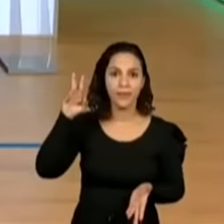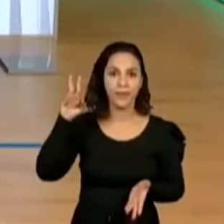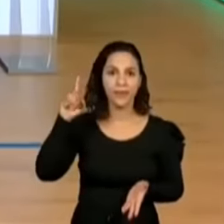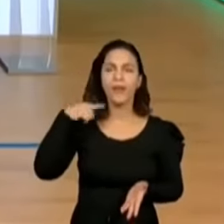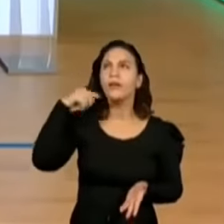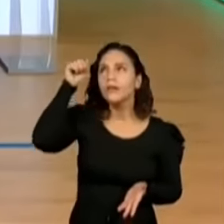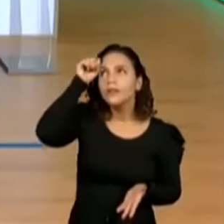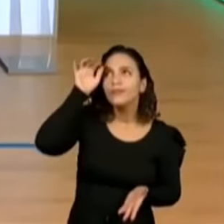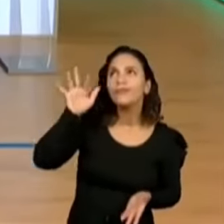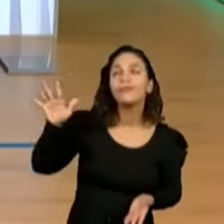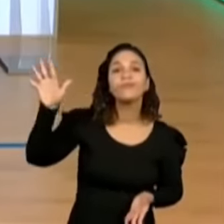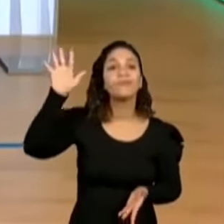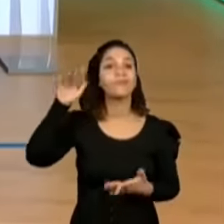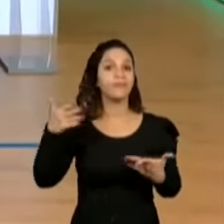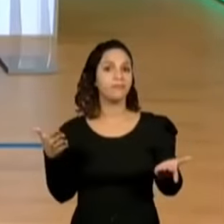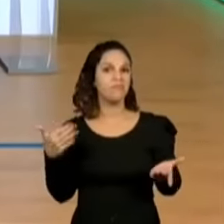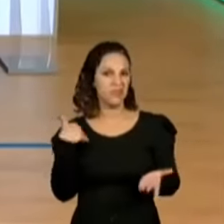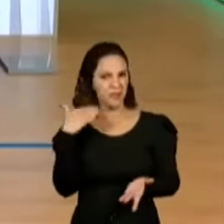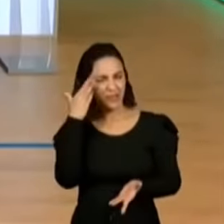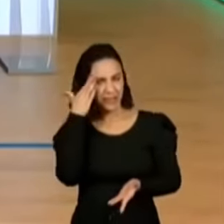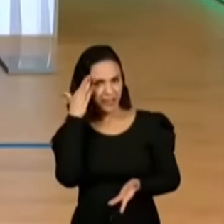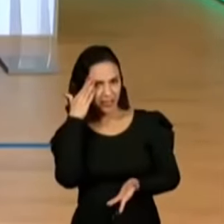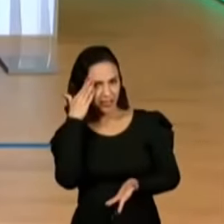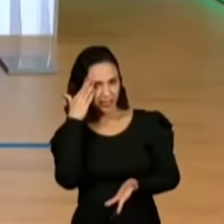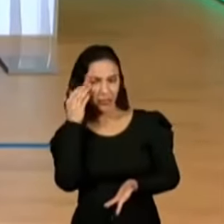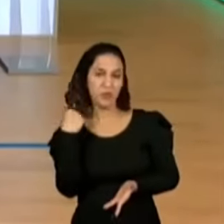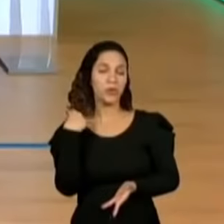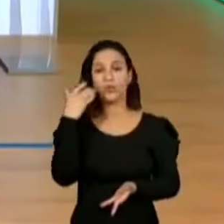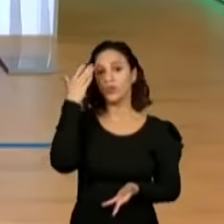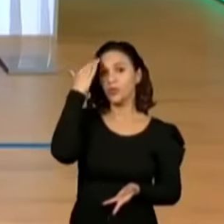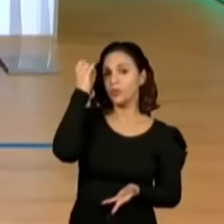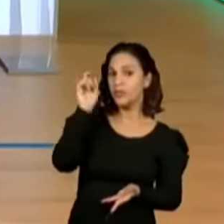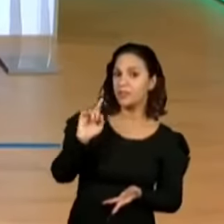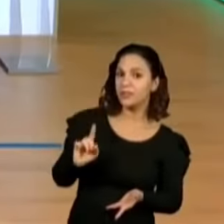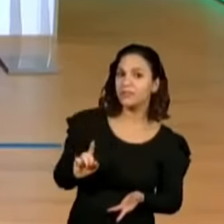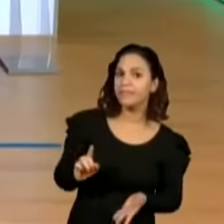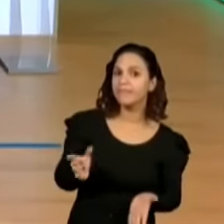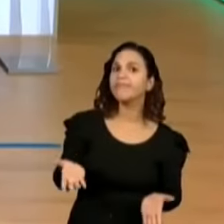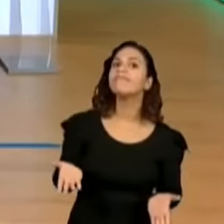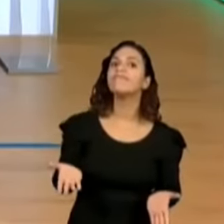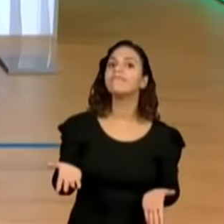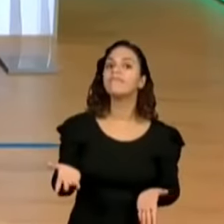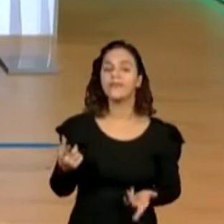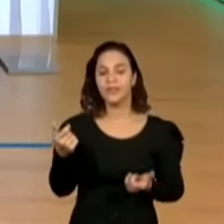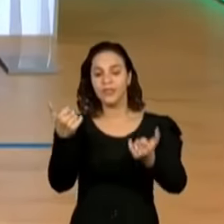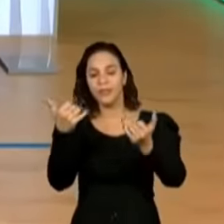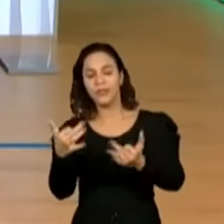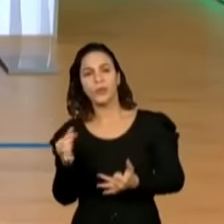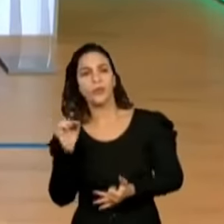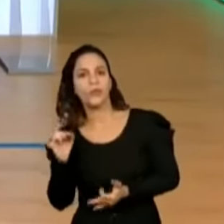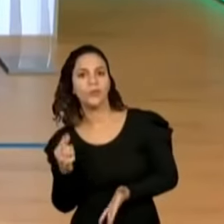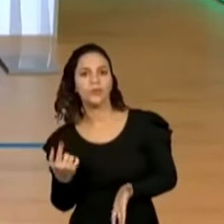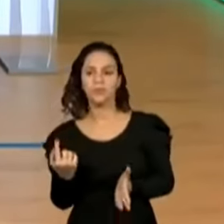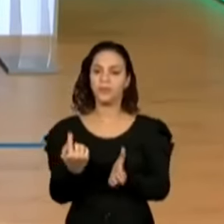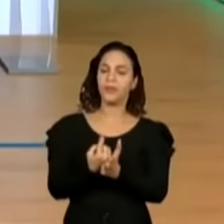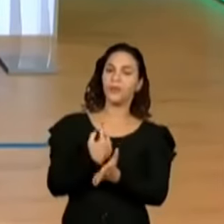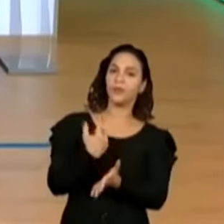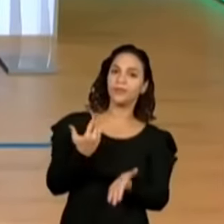alguma curiosidade aí. Será que eu sei disso? Será que eu sei o que o esqueleto vai falar? Então, a pergunta que ele